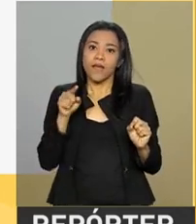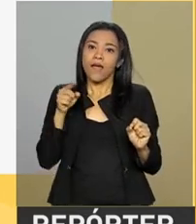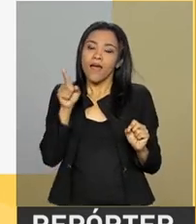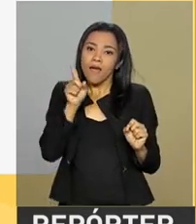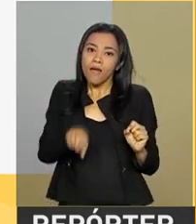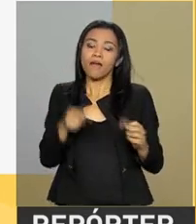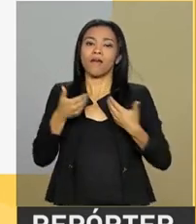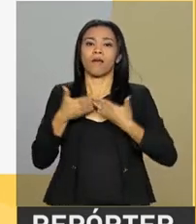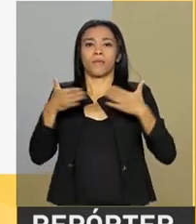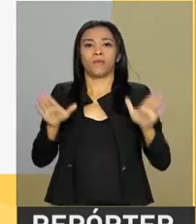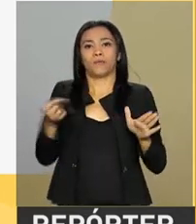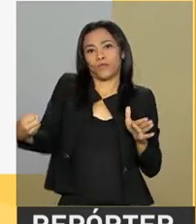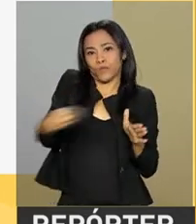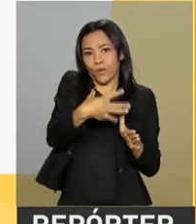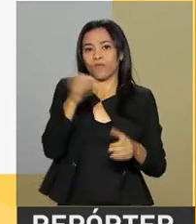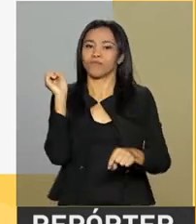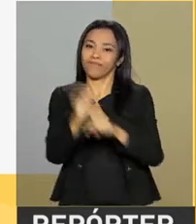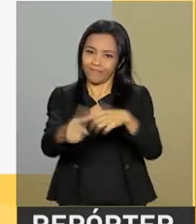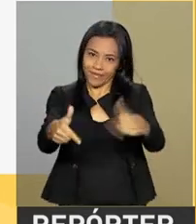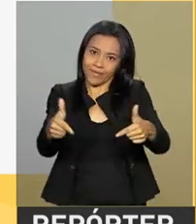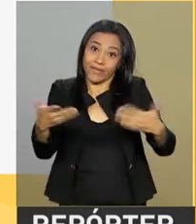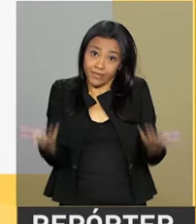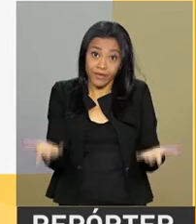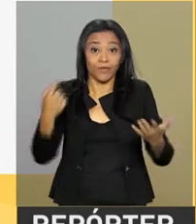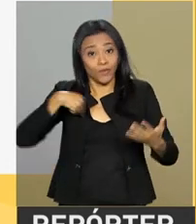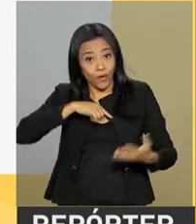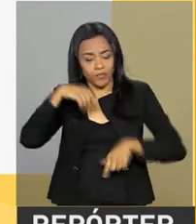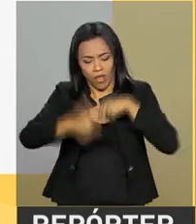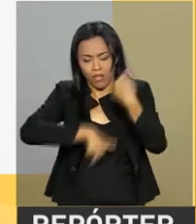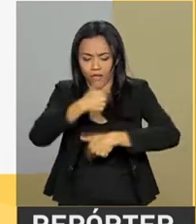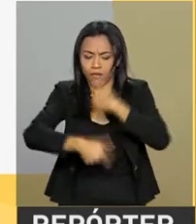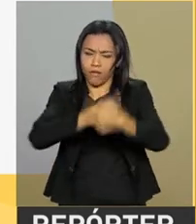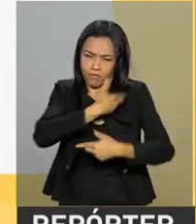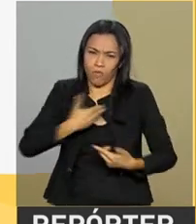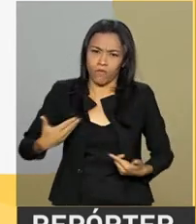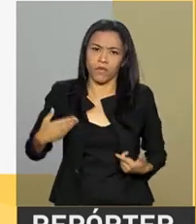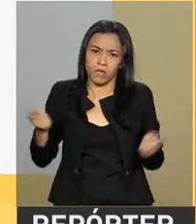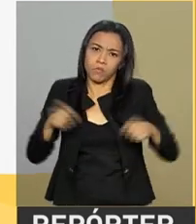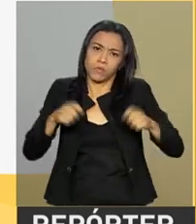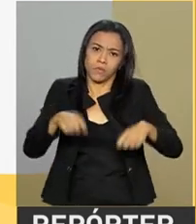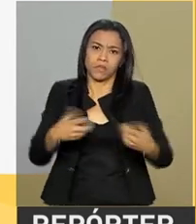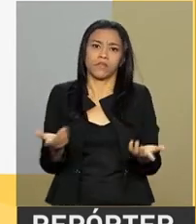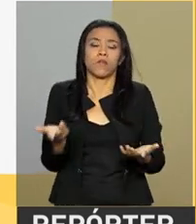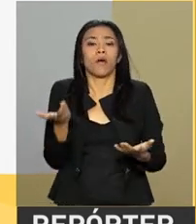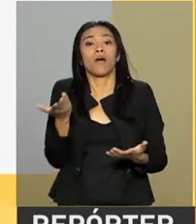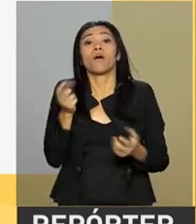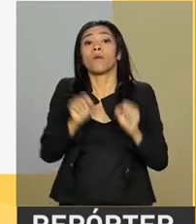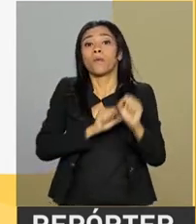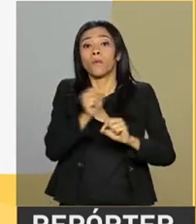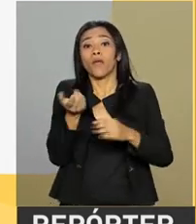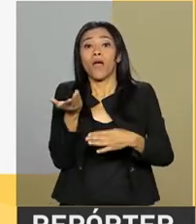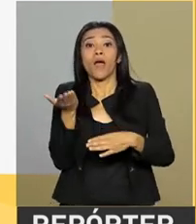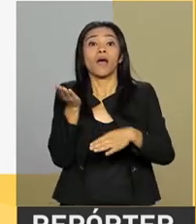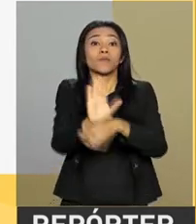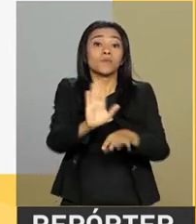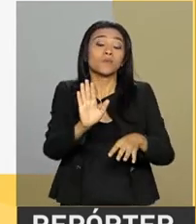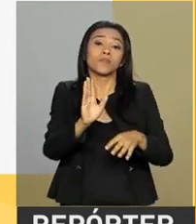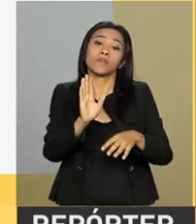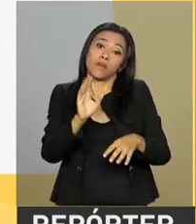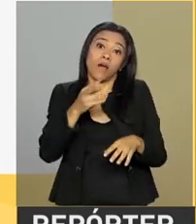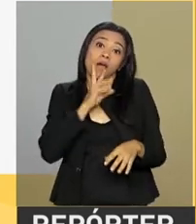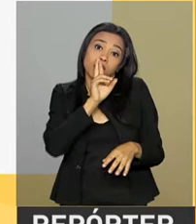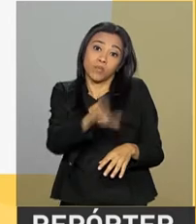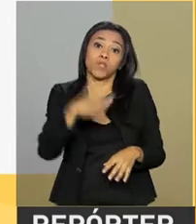é de novos empregos enfim estamos fazendo tudo que é possível para acolher os pleitos do povo